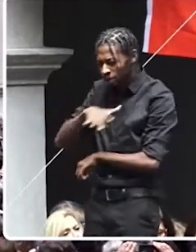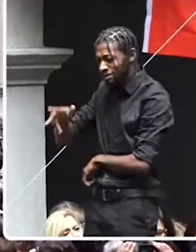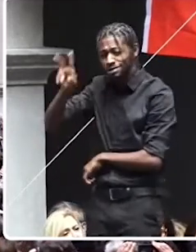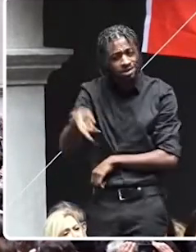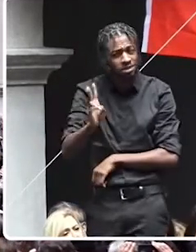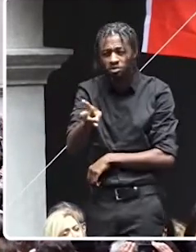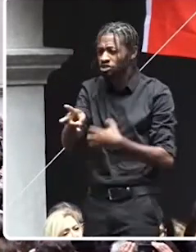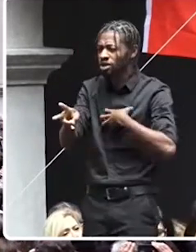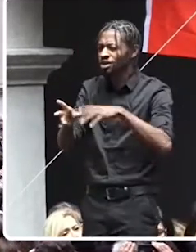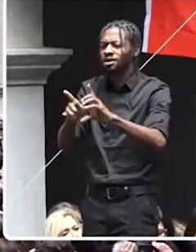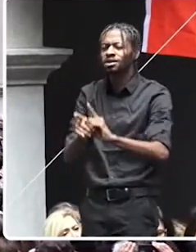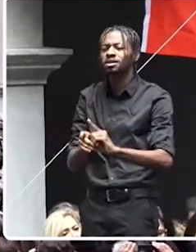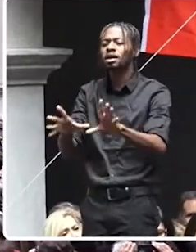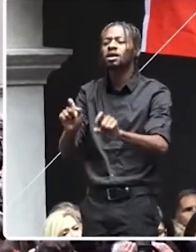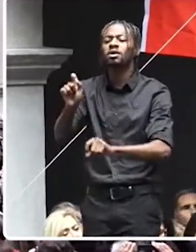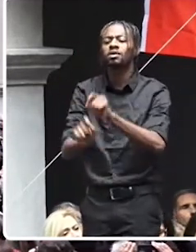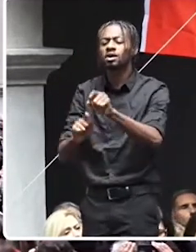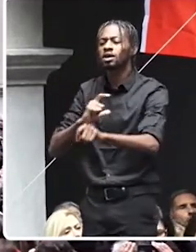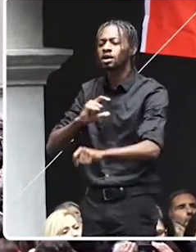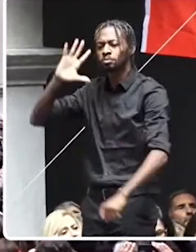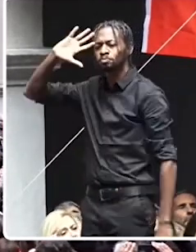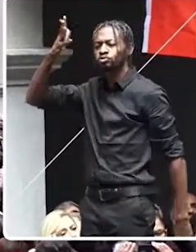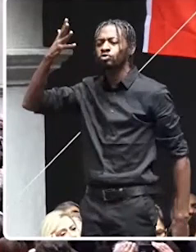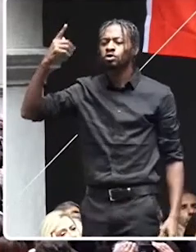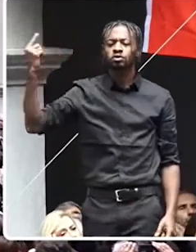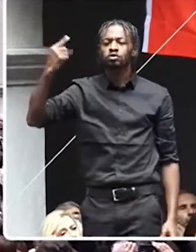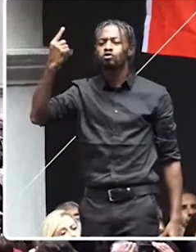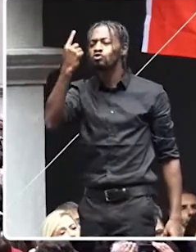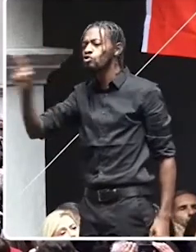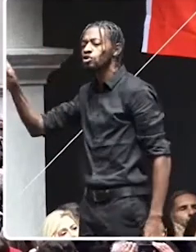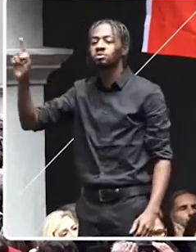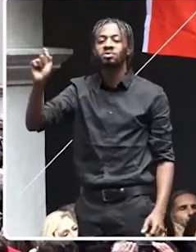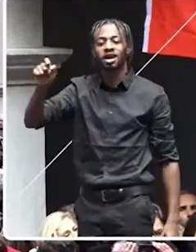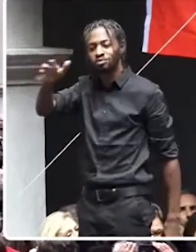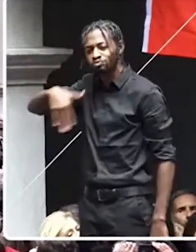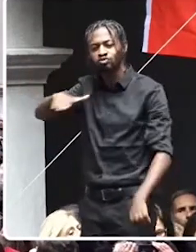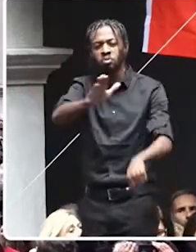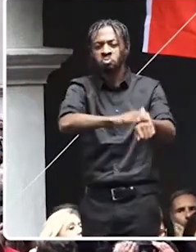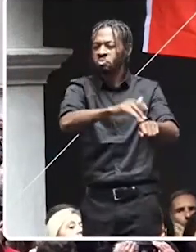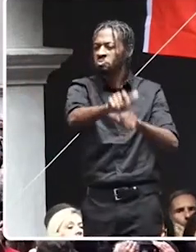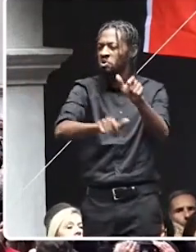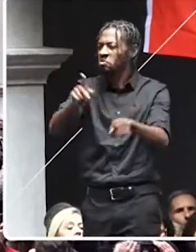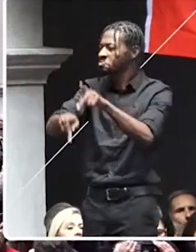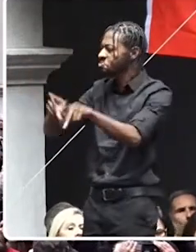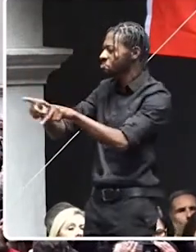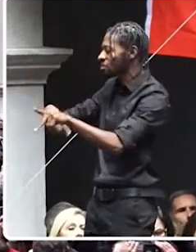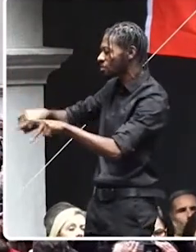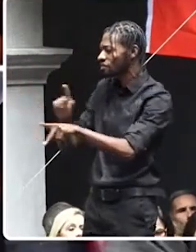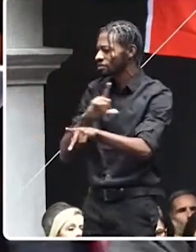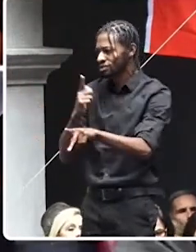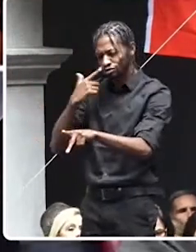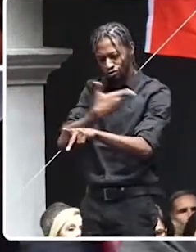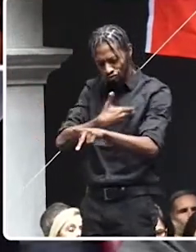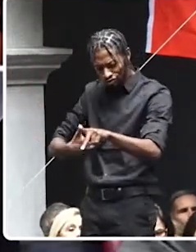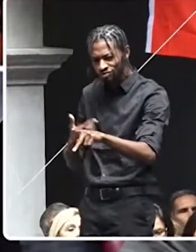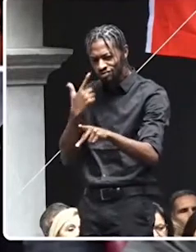democrático, cabendo a decisão final à soberania popular. A lição de Goffredo está estampada em nossa